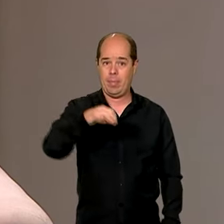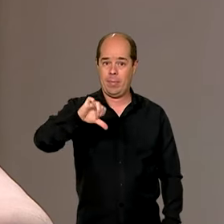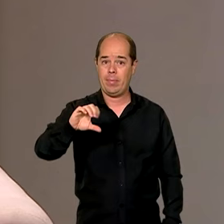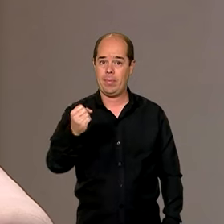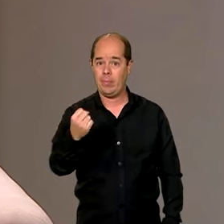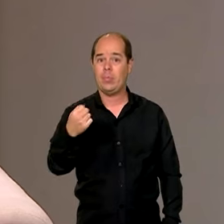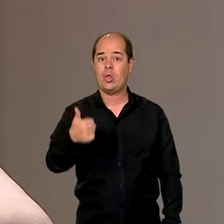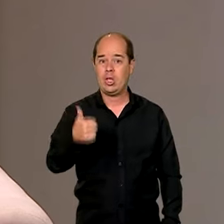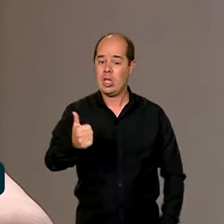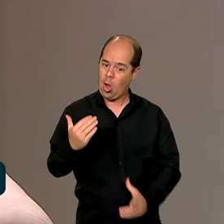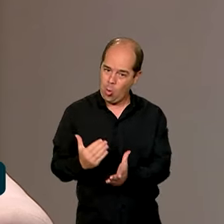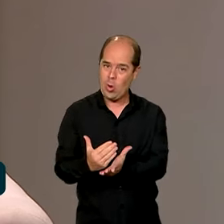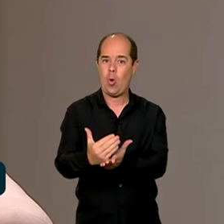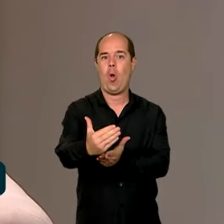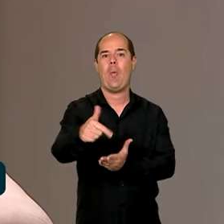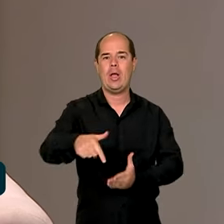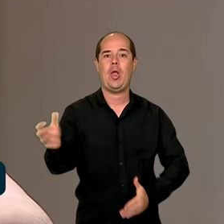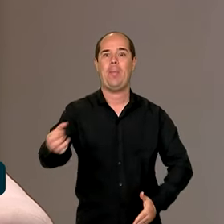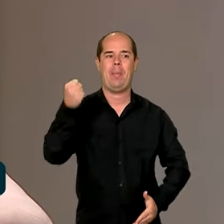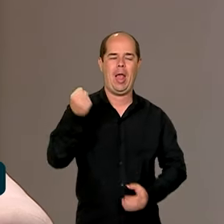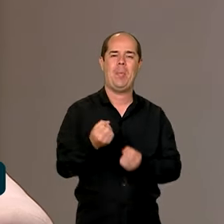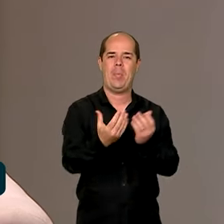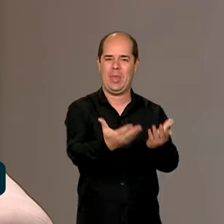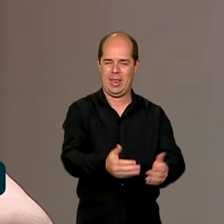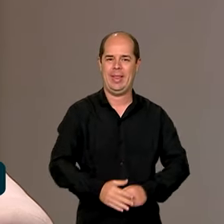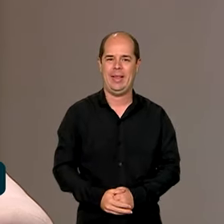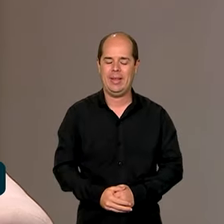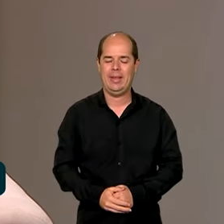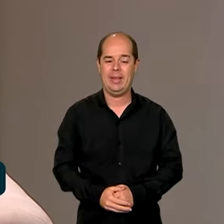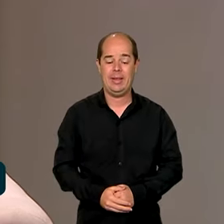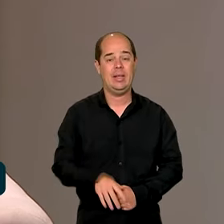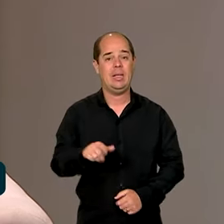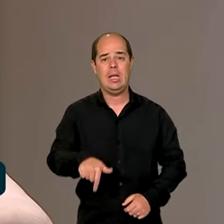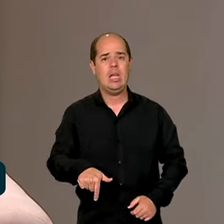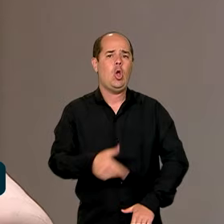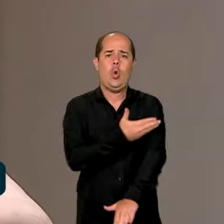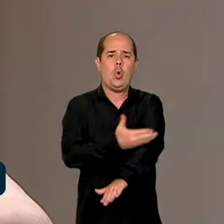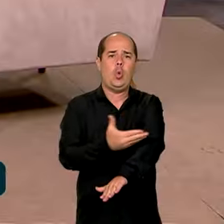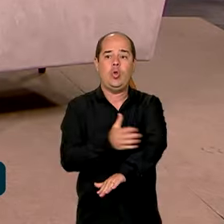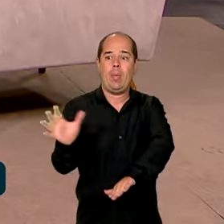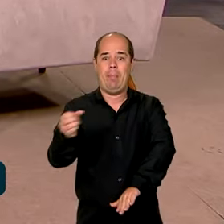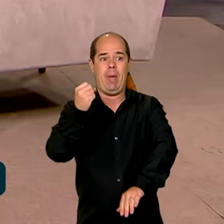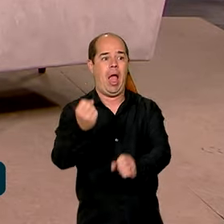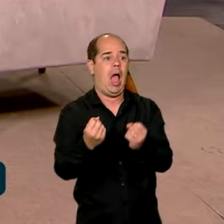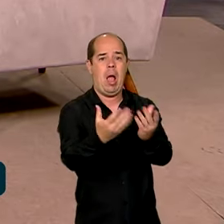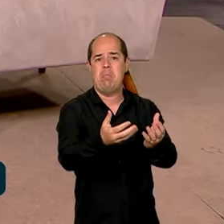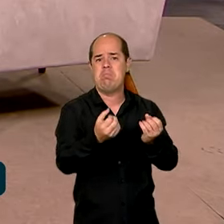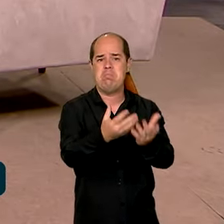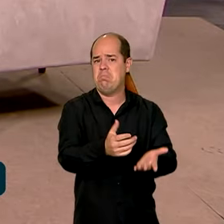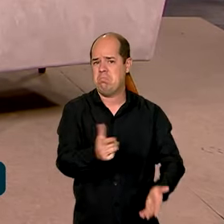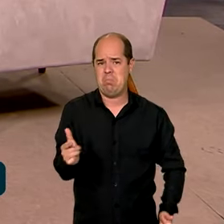não premiar as coisas que são feitas no Brasil, principalmente em ciência e literatura. Até em artes, às